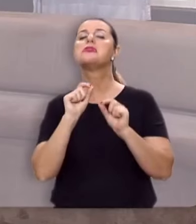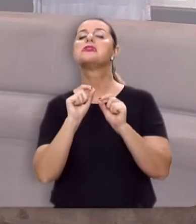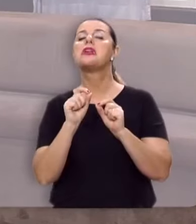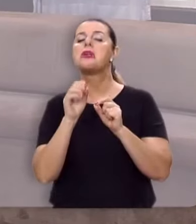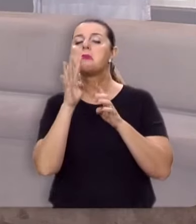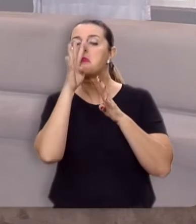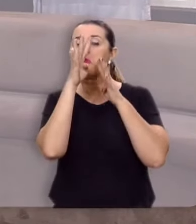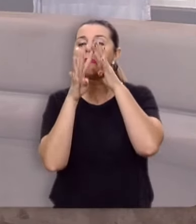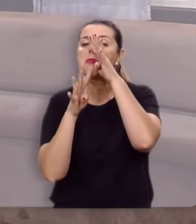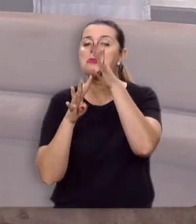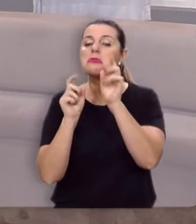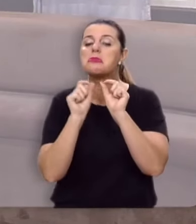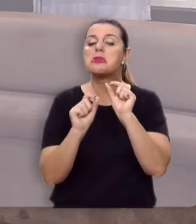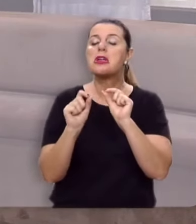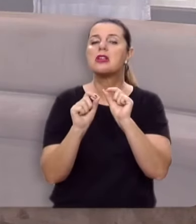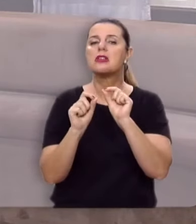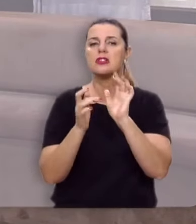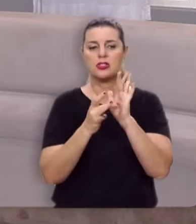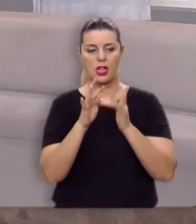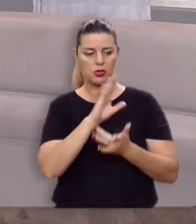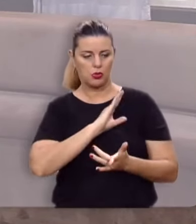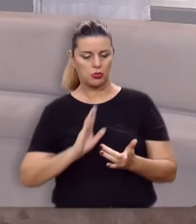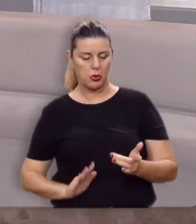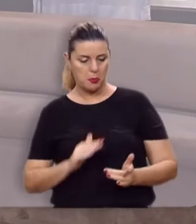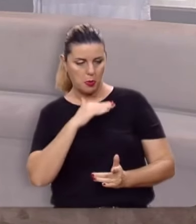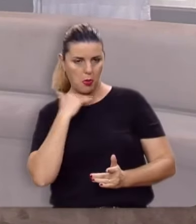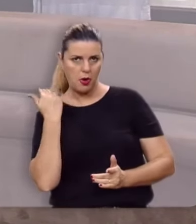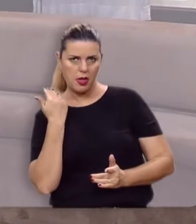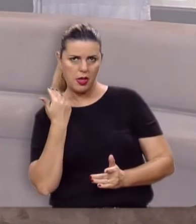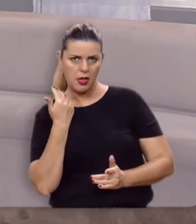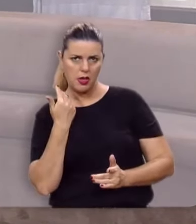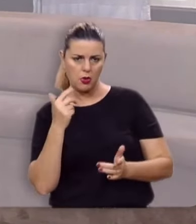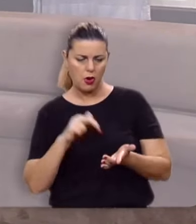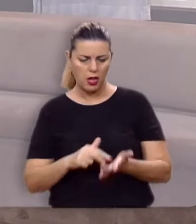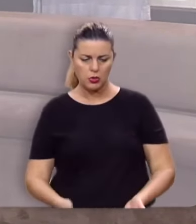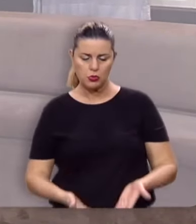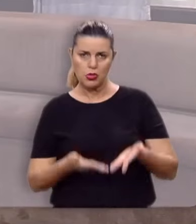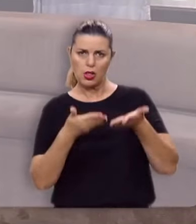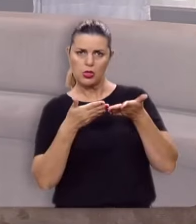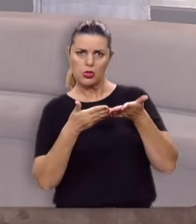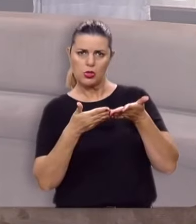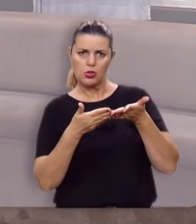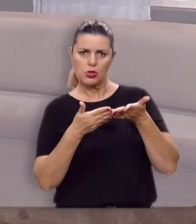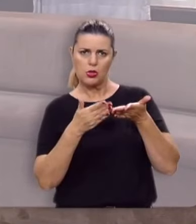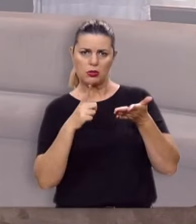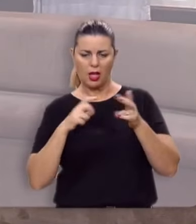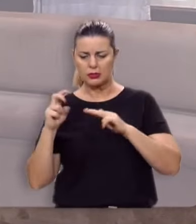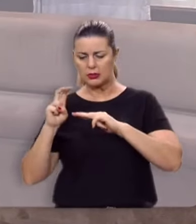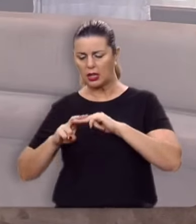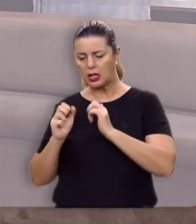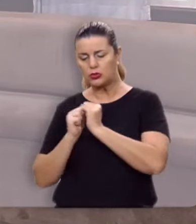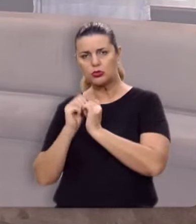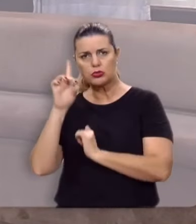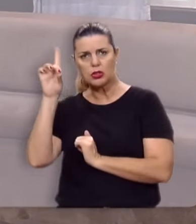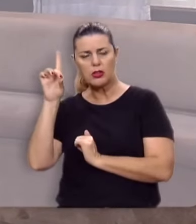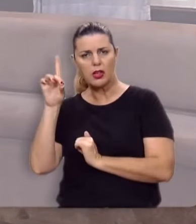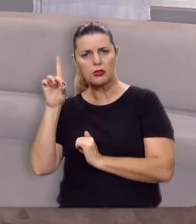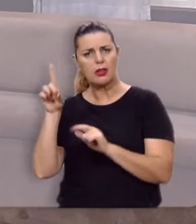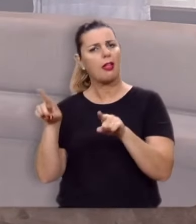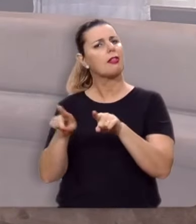quem os condenará? Ora, é Cristo Jesus quem morreu, ou antes quem ressuscitou, o qual está à destra de